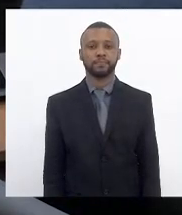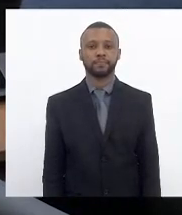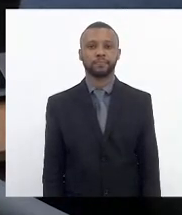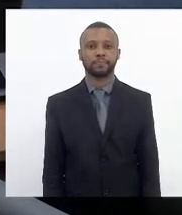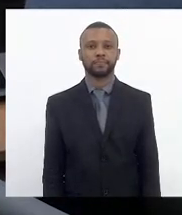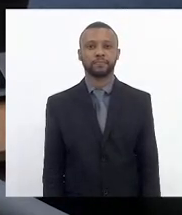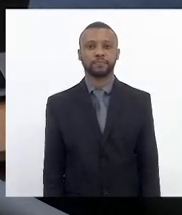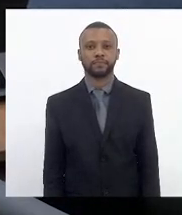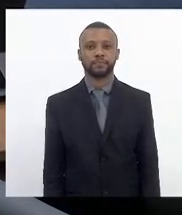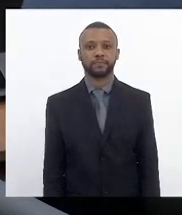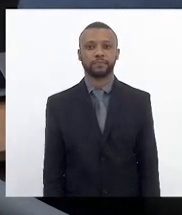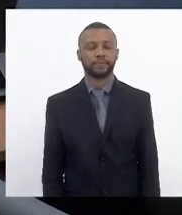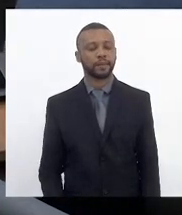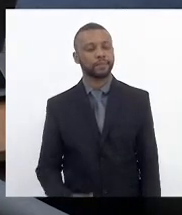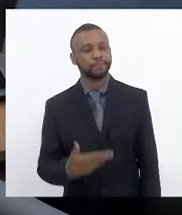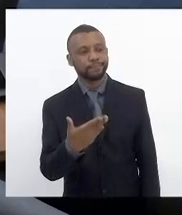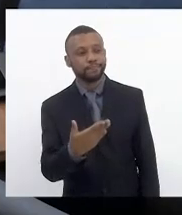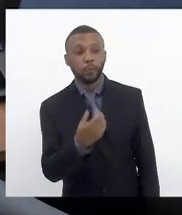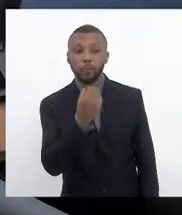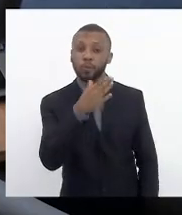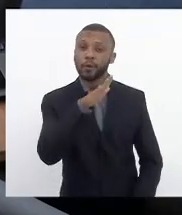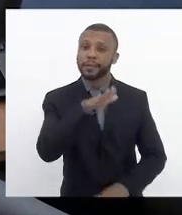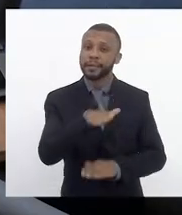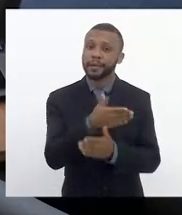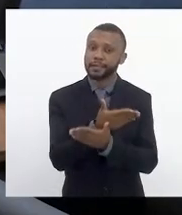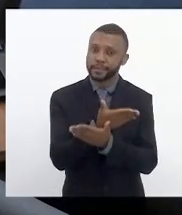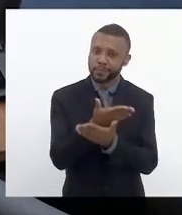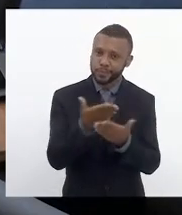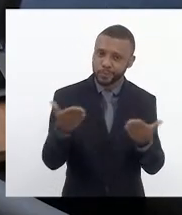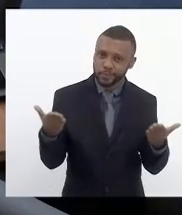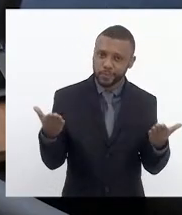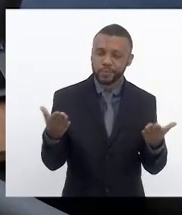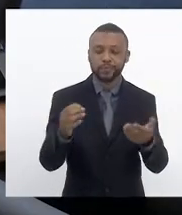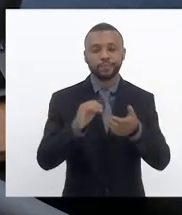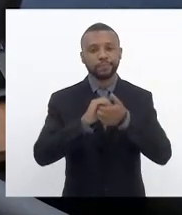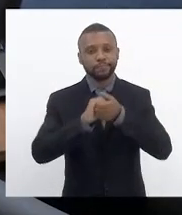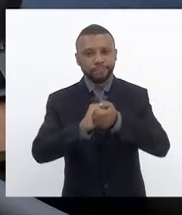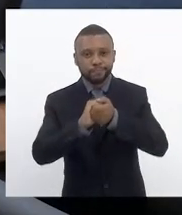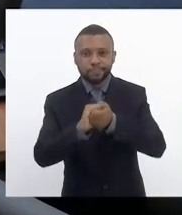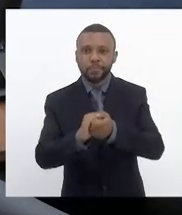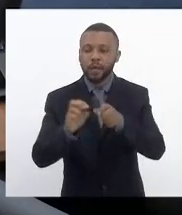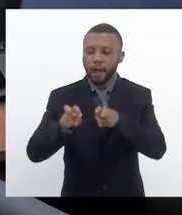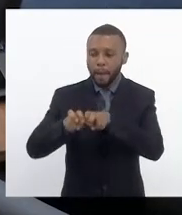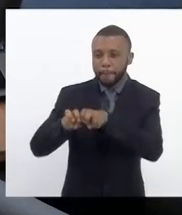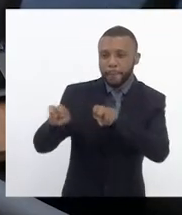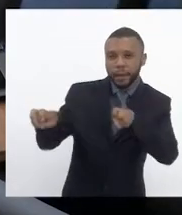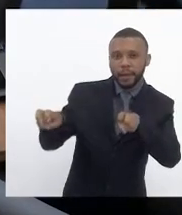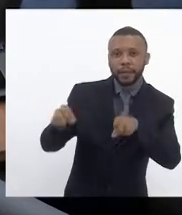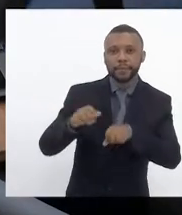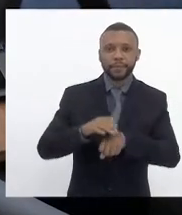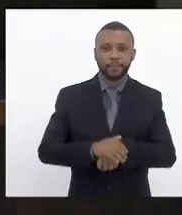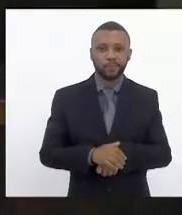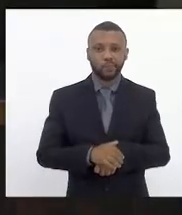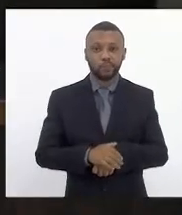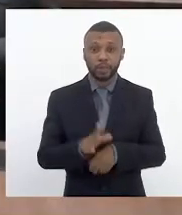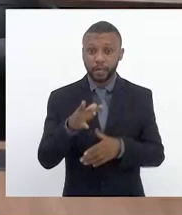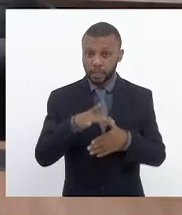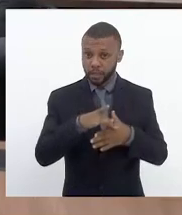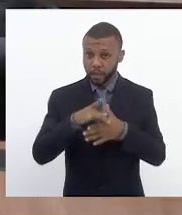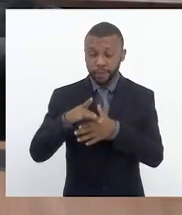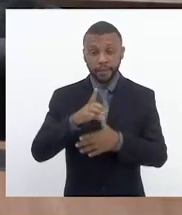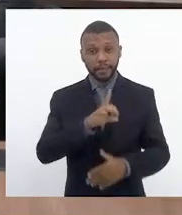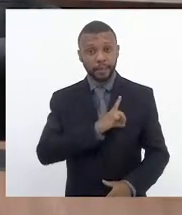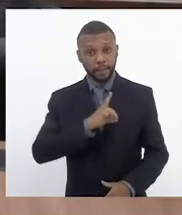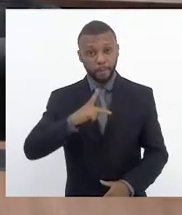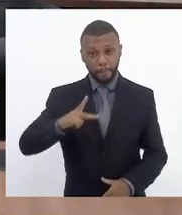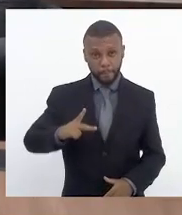o senhor presidente Boa tarde a todos EA todas cumprimento a mesa em nome da defensora Maria